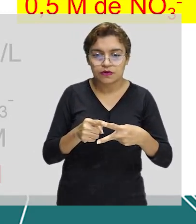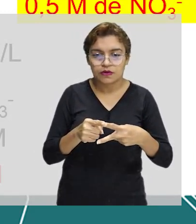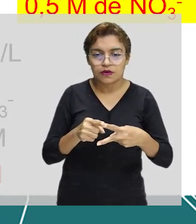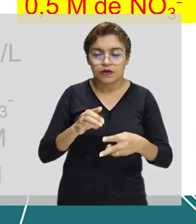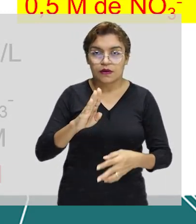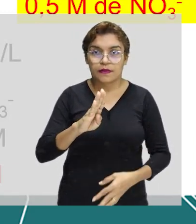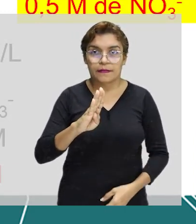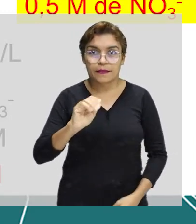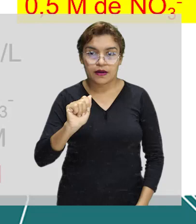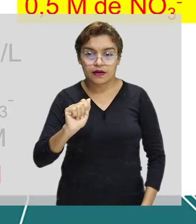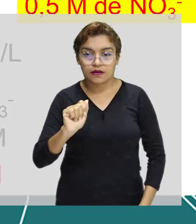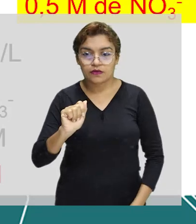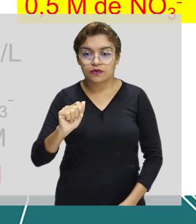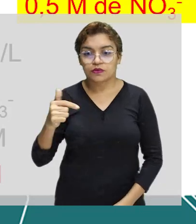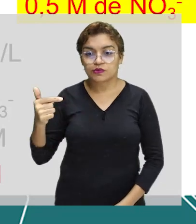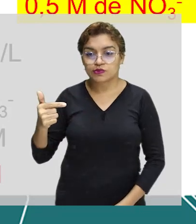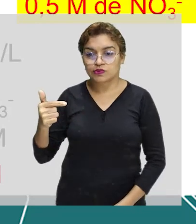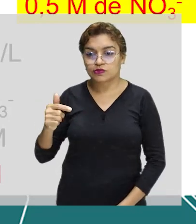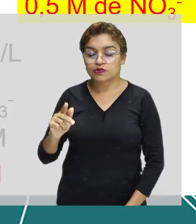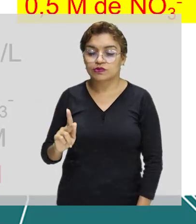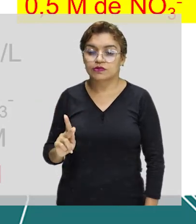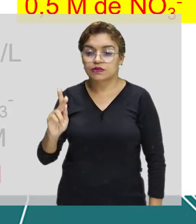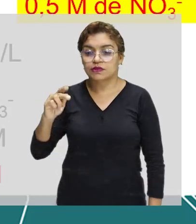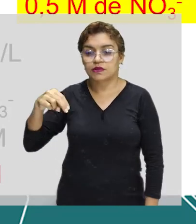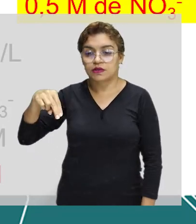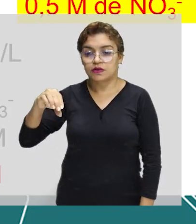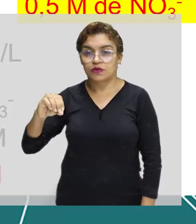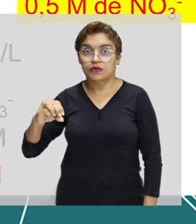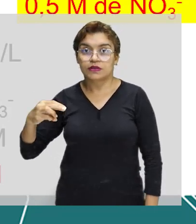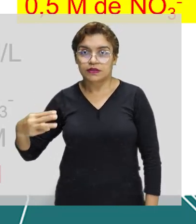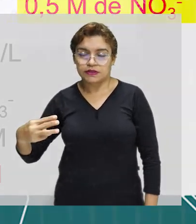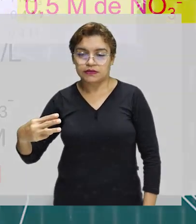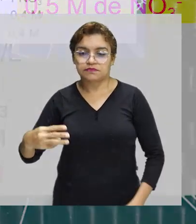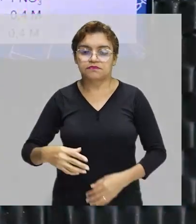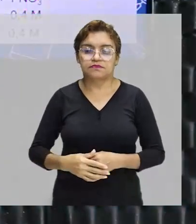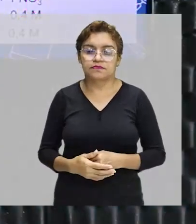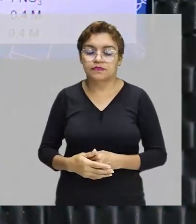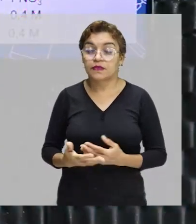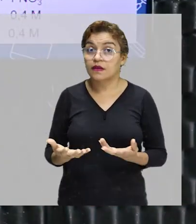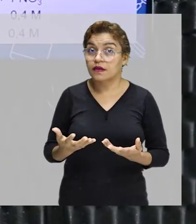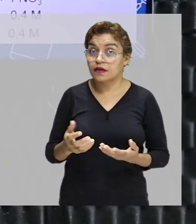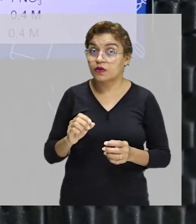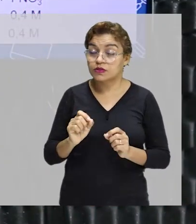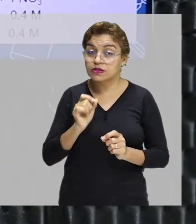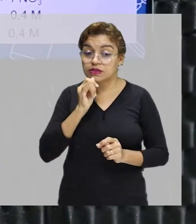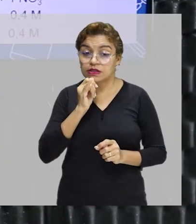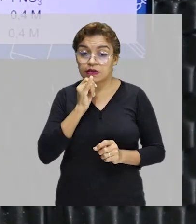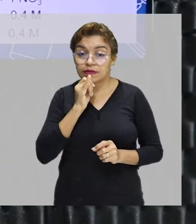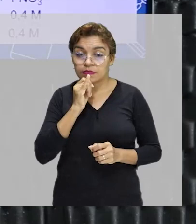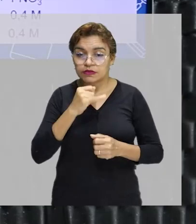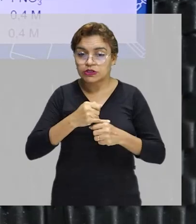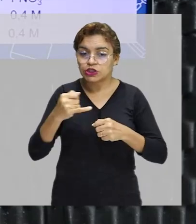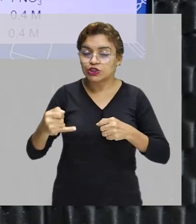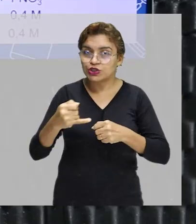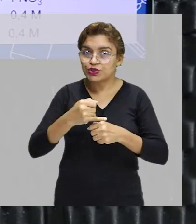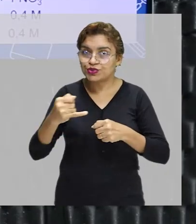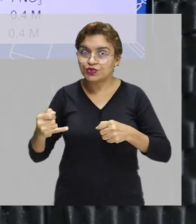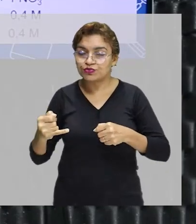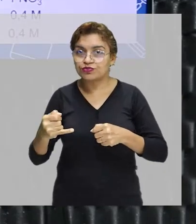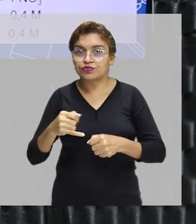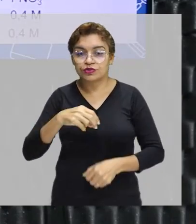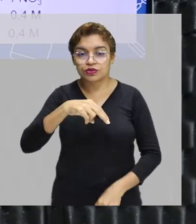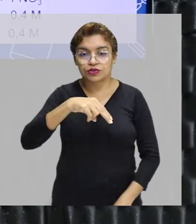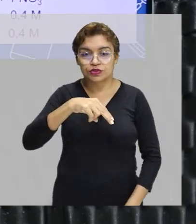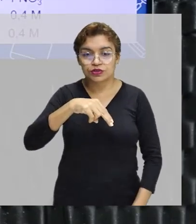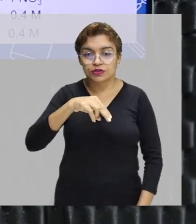para o nitrato de potássio. Como a gente quer a concentração do íon nitrato, e nós